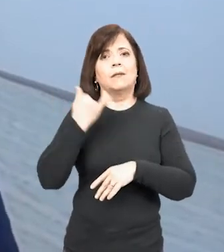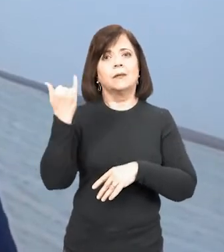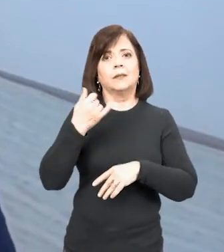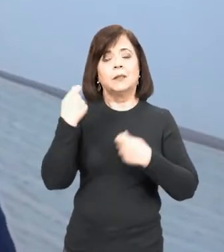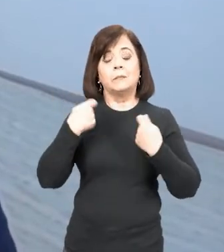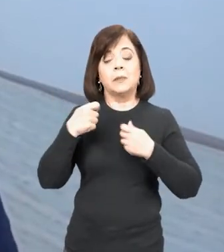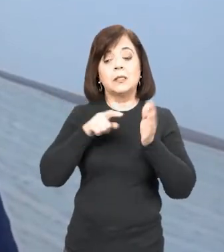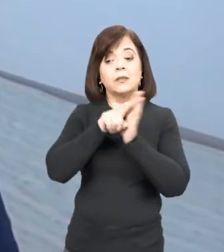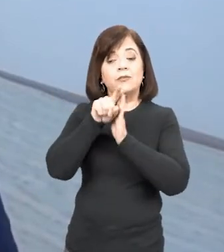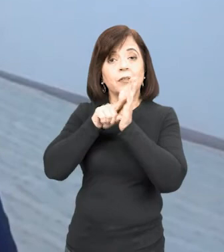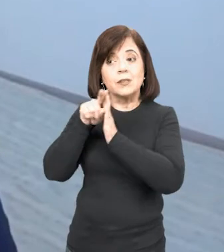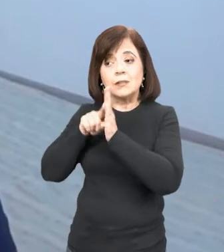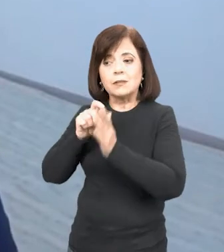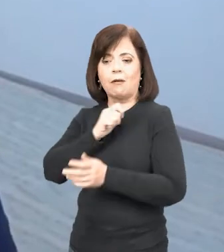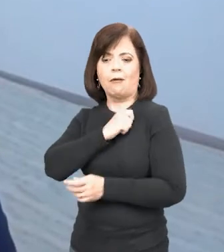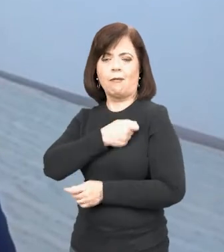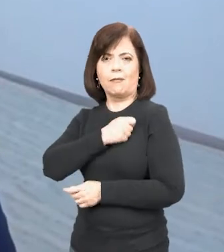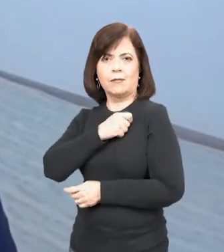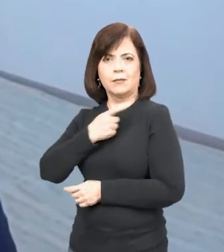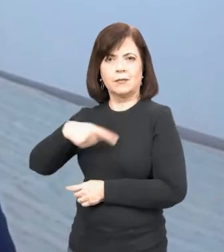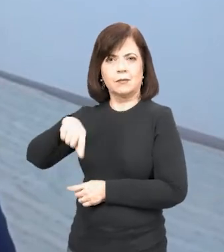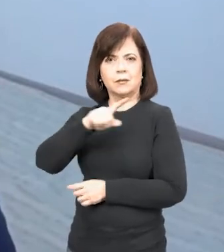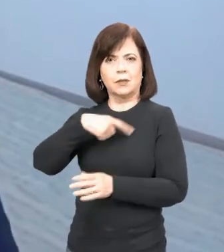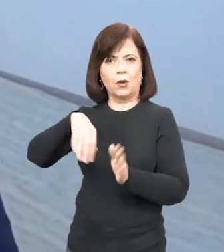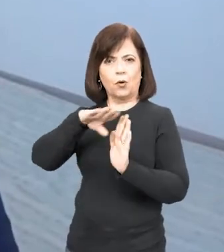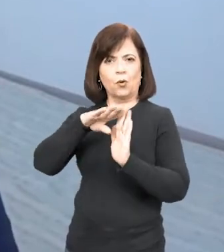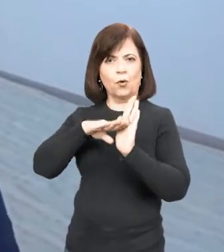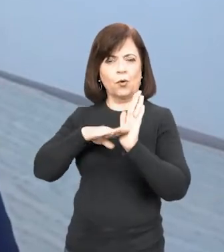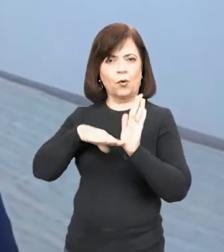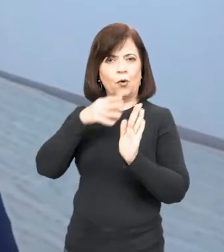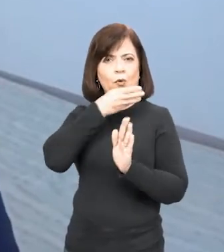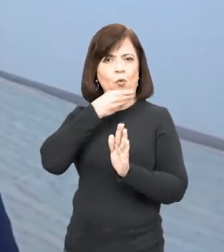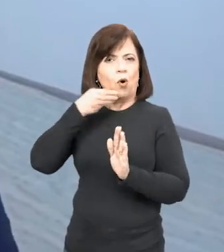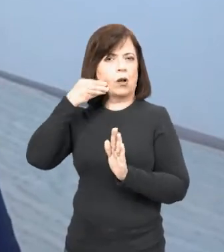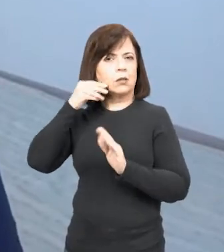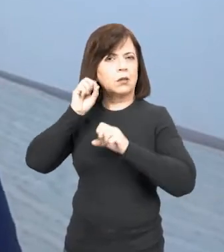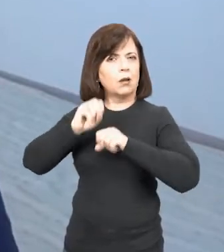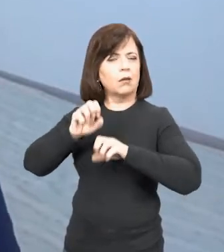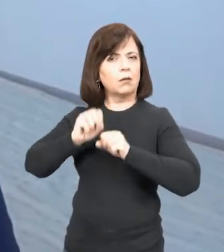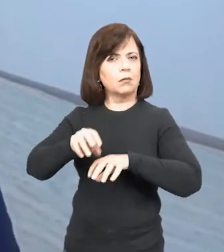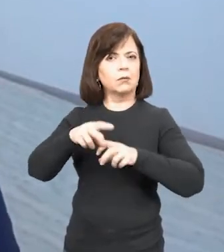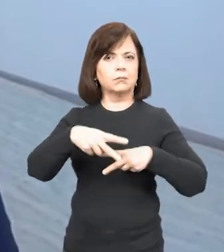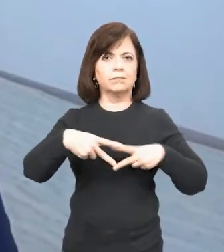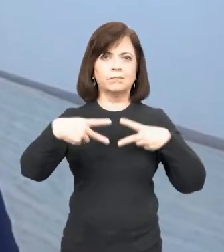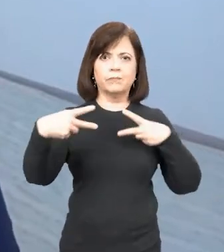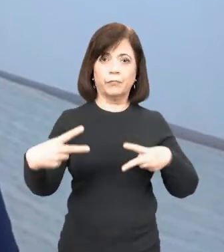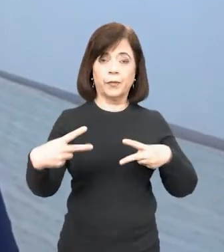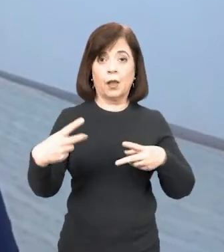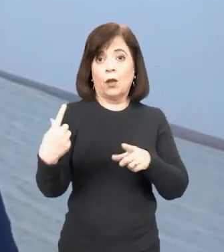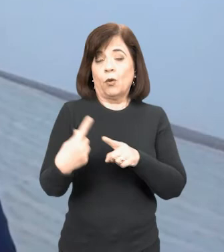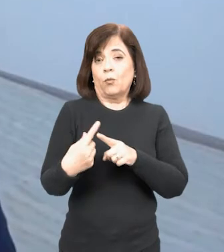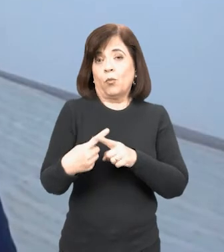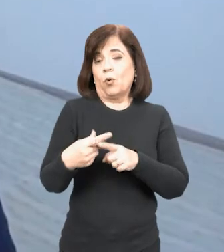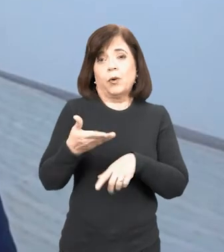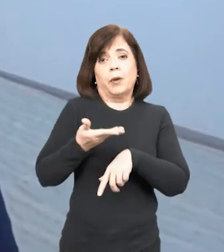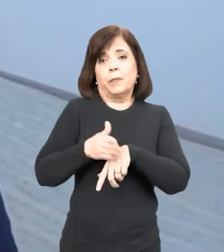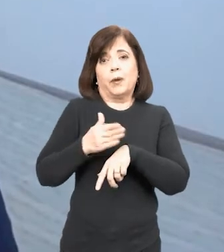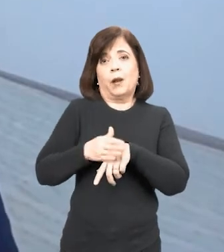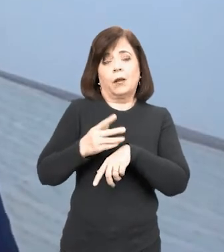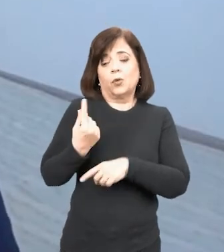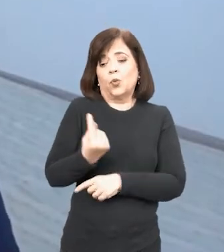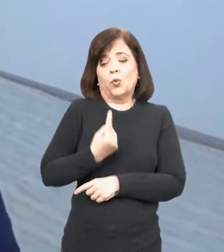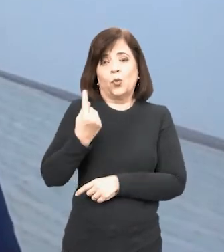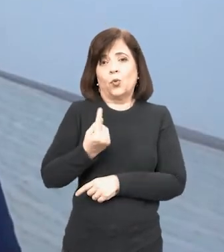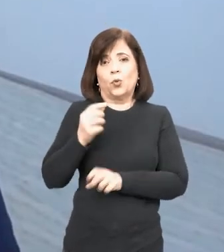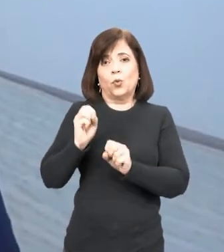o acompanhamento e fiscalização da qualidade do planejamento desse ensino remoto, porque atualmente vem sendo única, exclusiva,